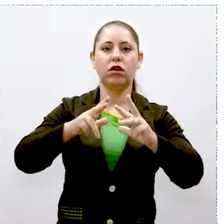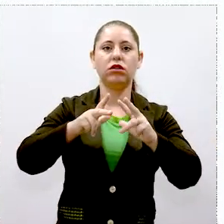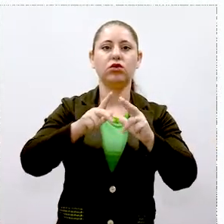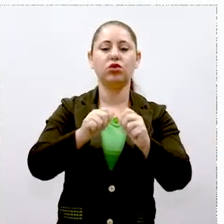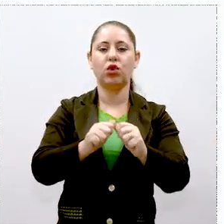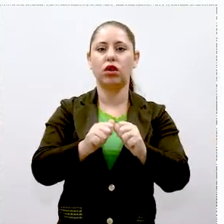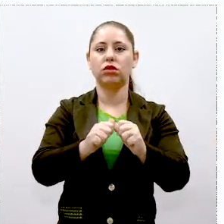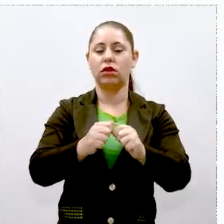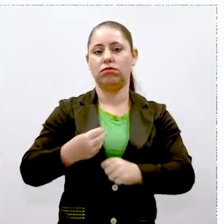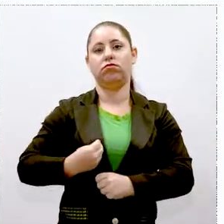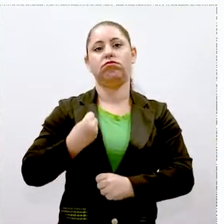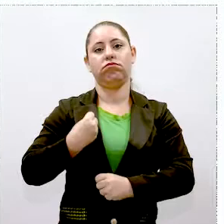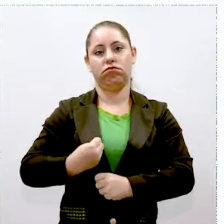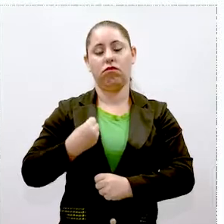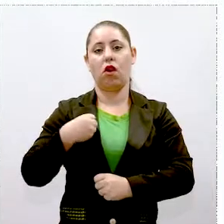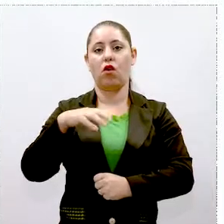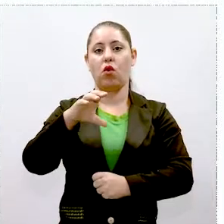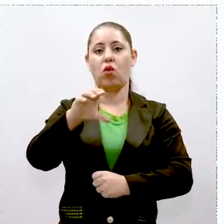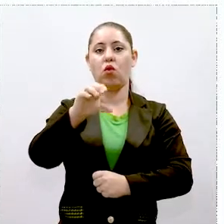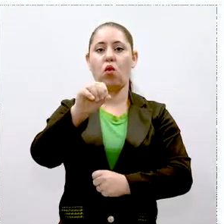os integrantes da Corte,